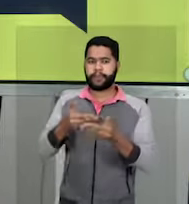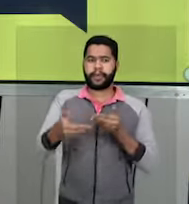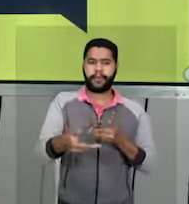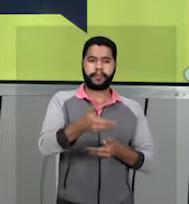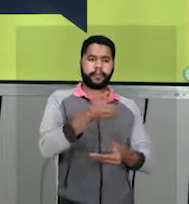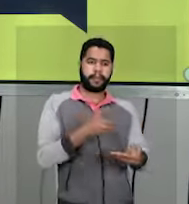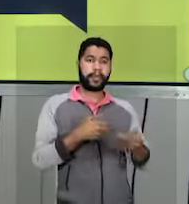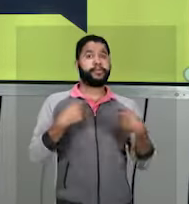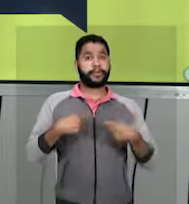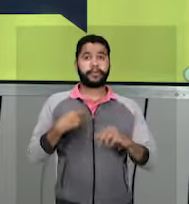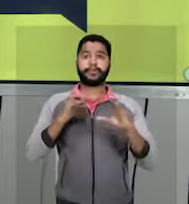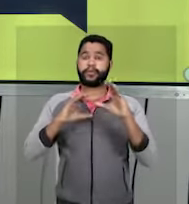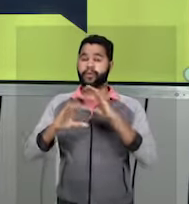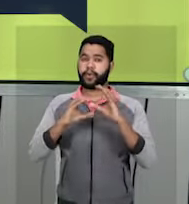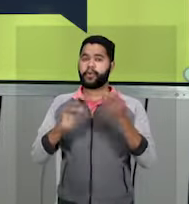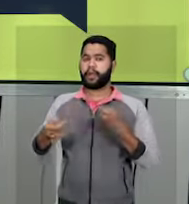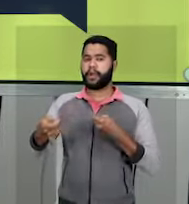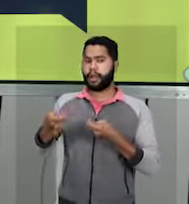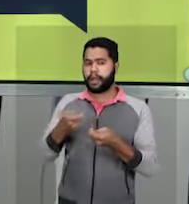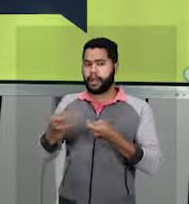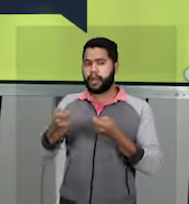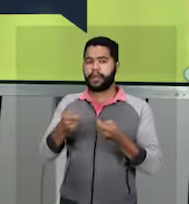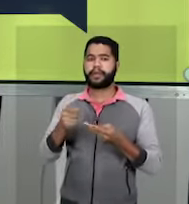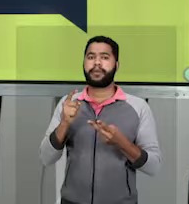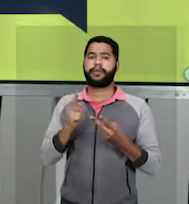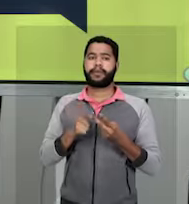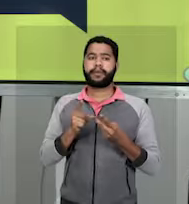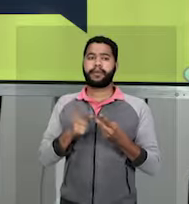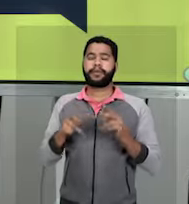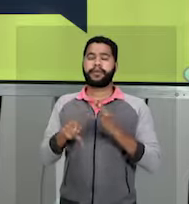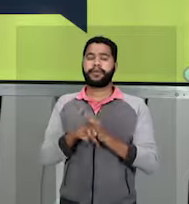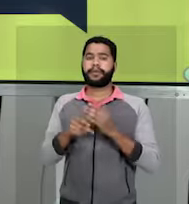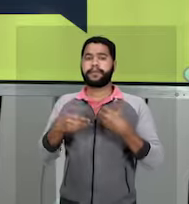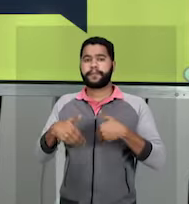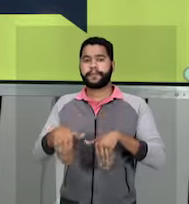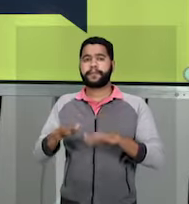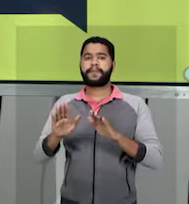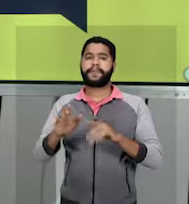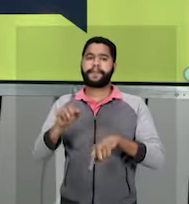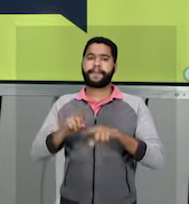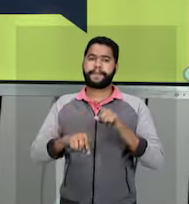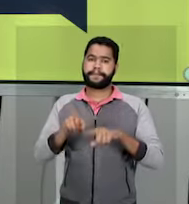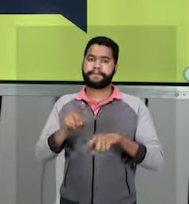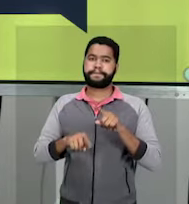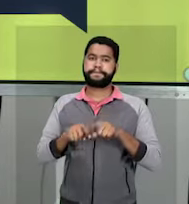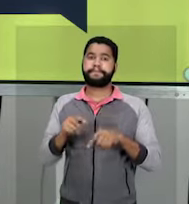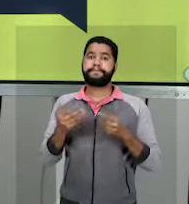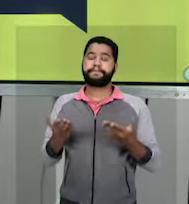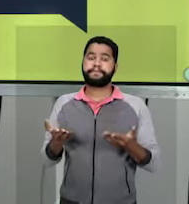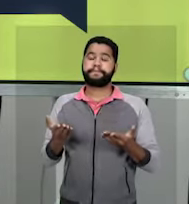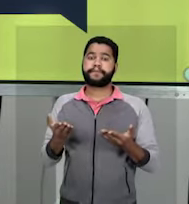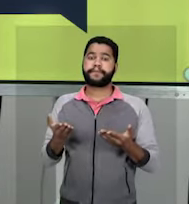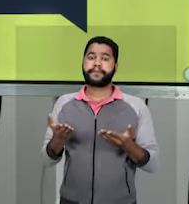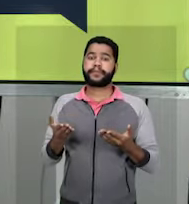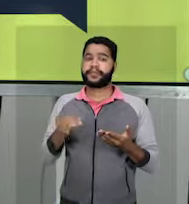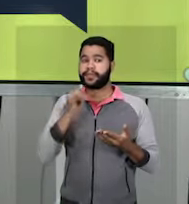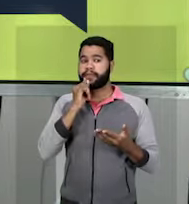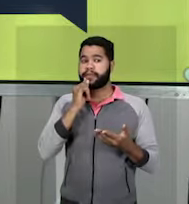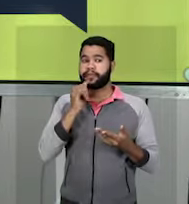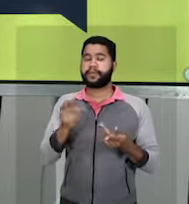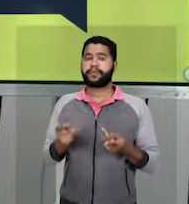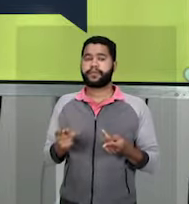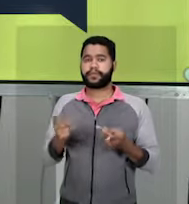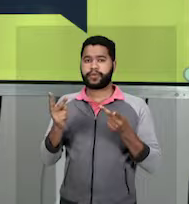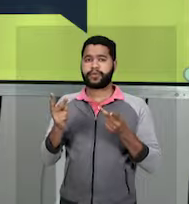isso eles precisam se comunicar para negociar e precisão dos transportes dessas mercadorias para que aquilo que foi